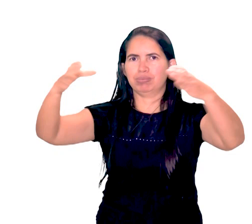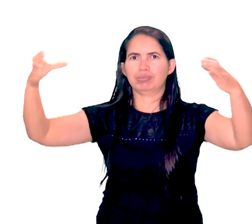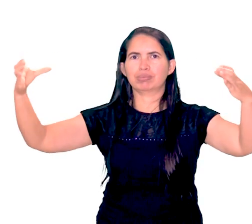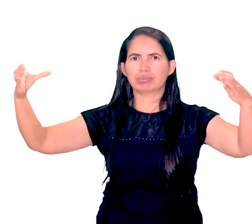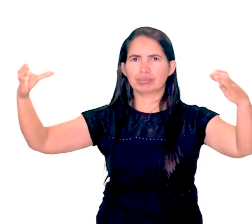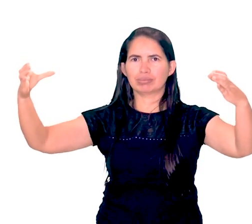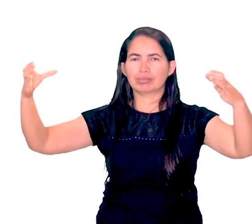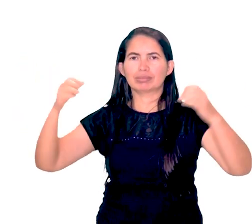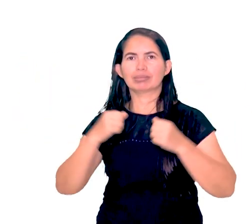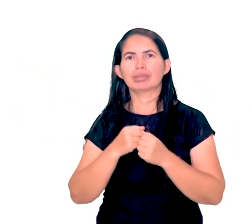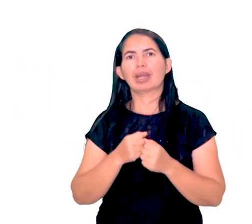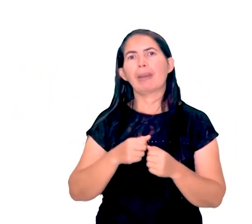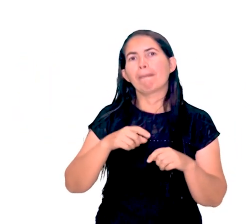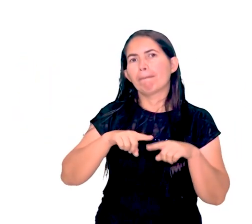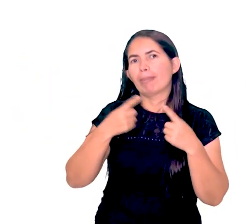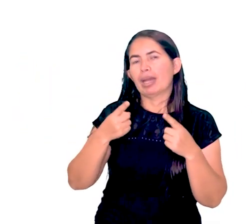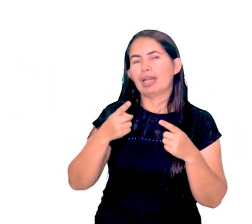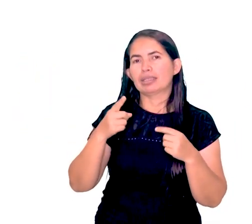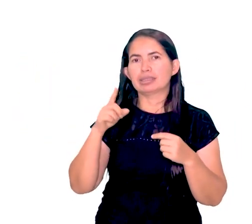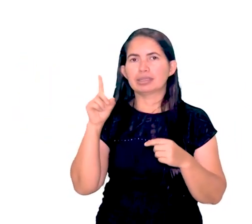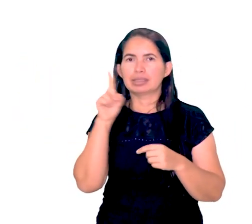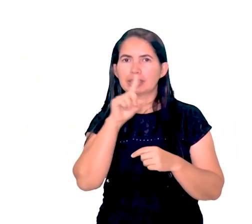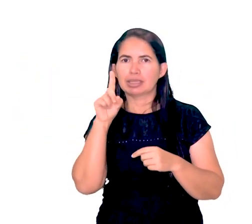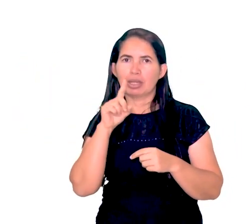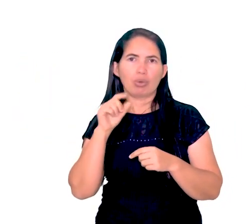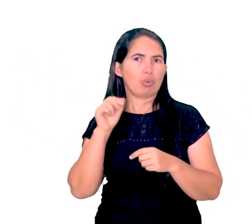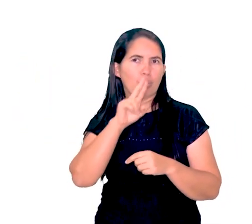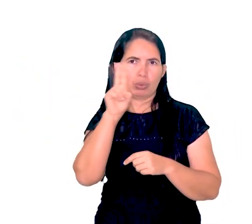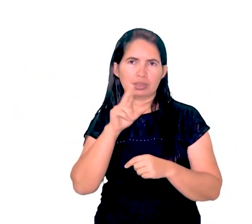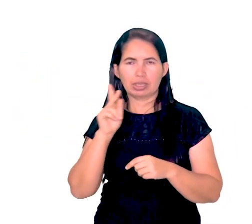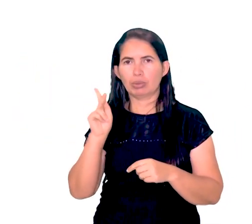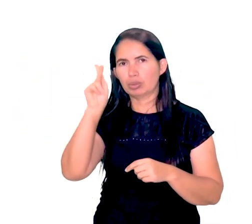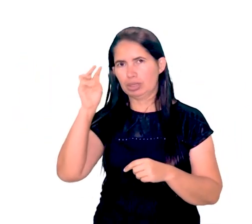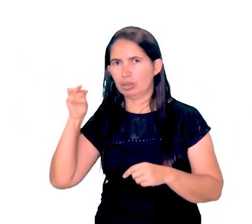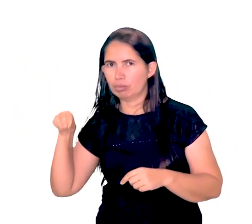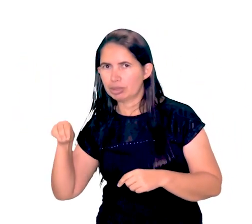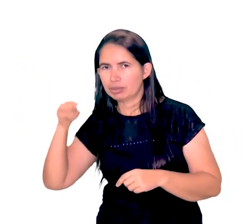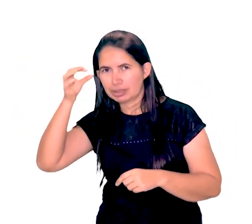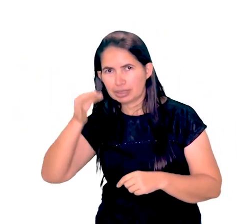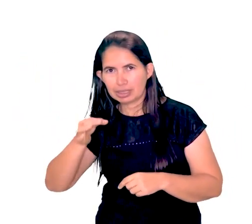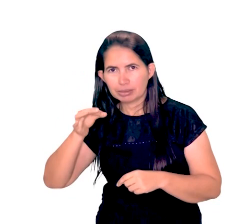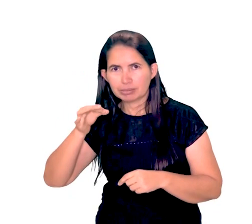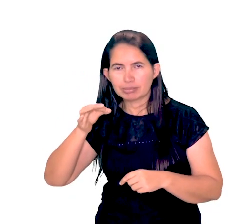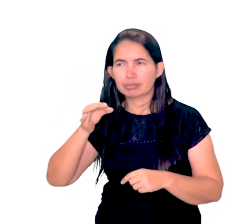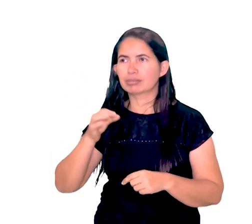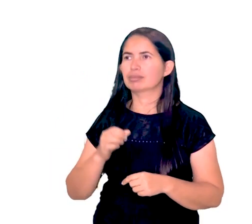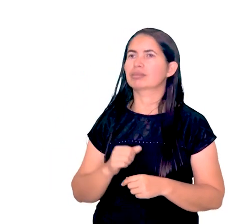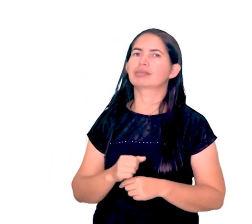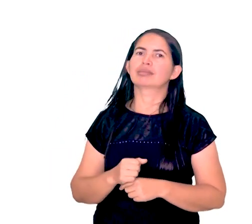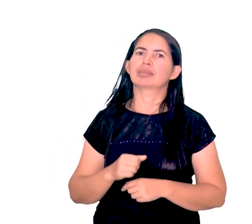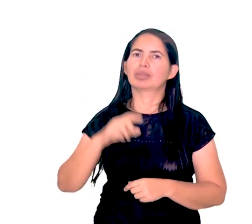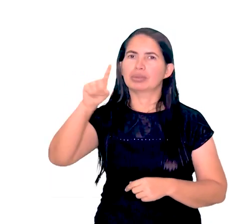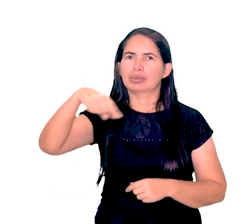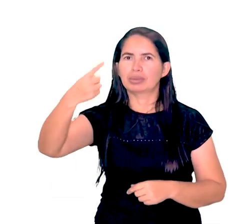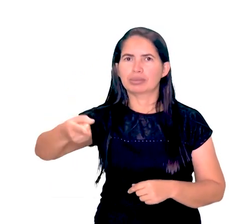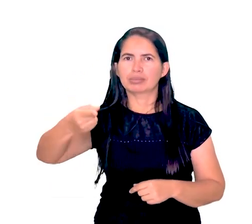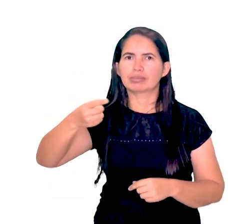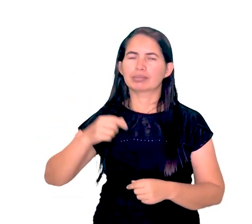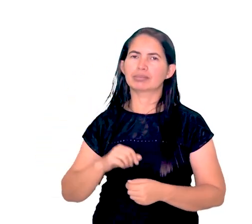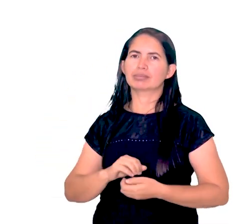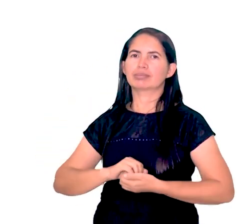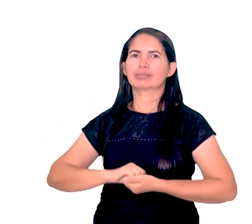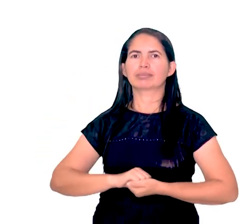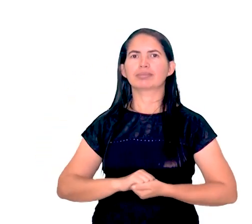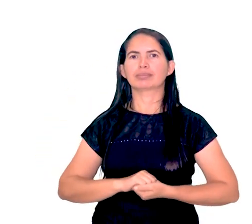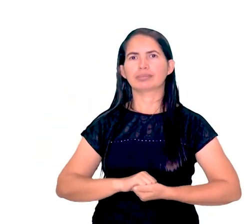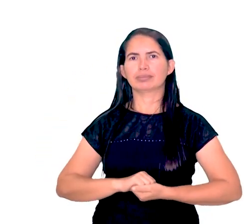trena, ó, e o metro. Porque estamos fazendo a medição de uma praça, não é?